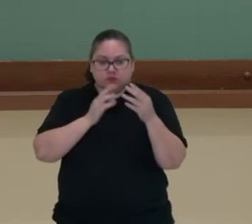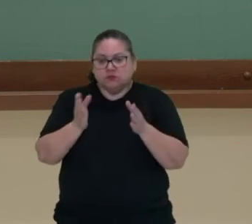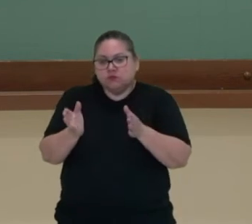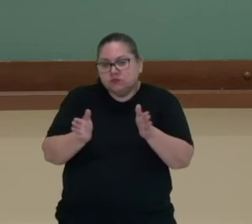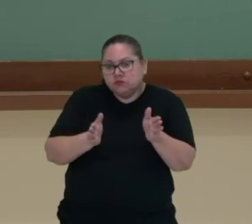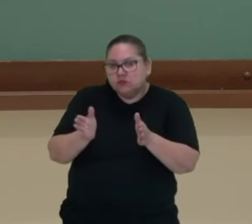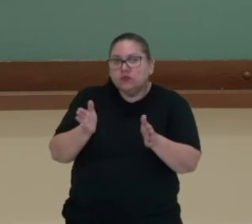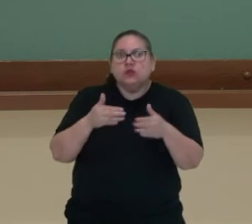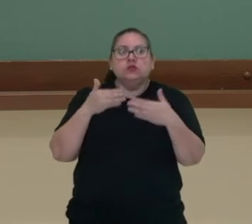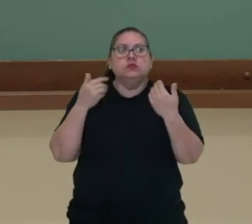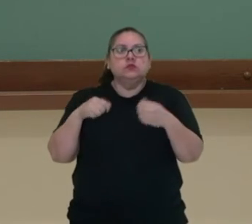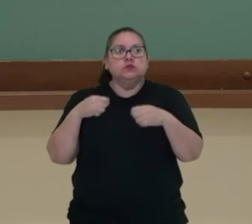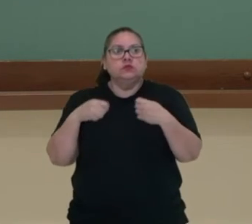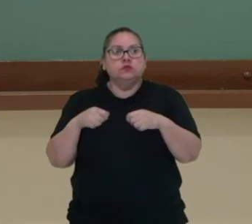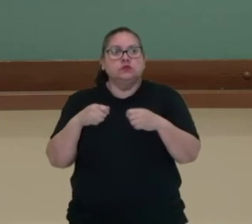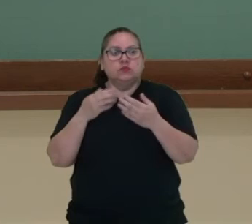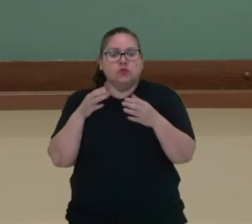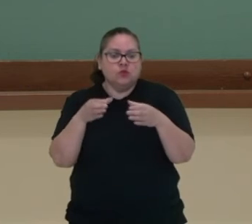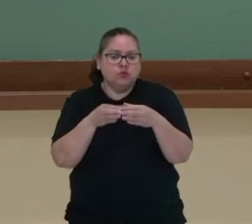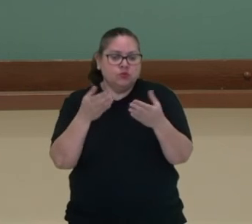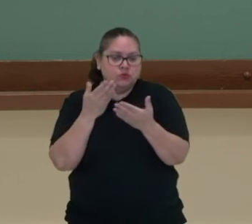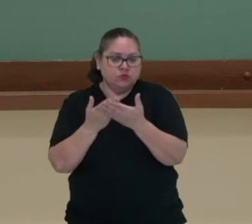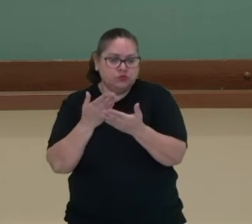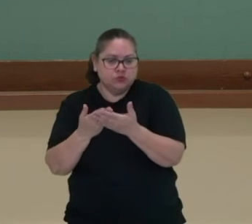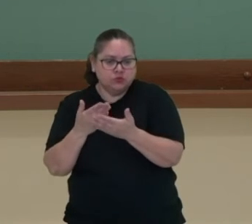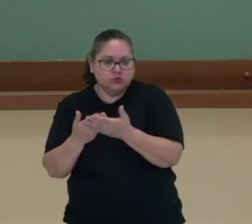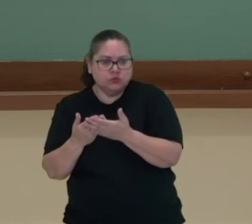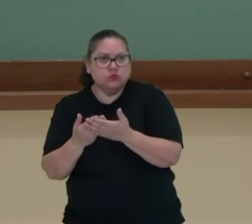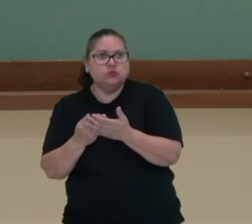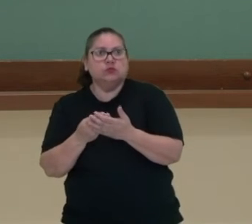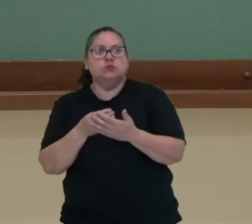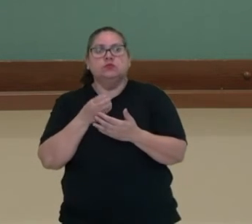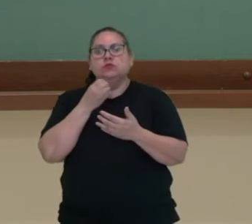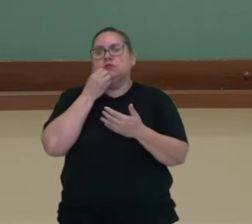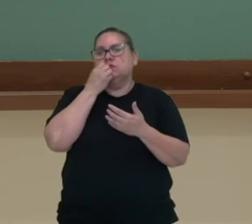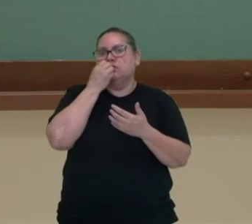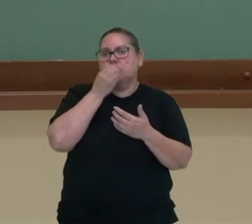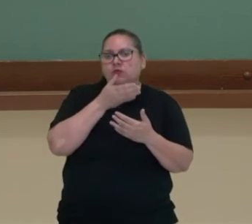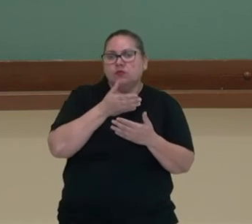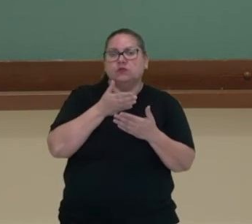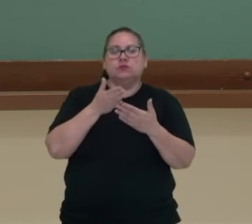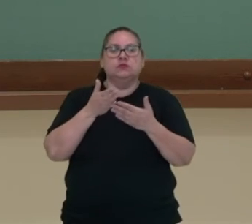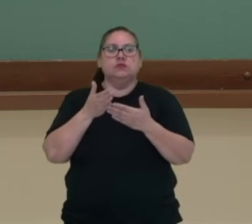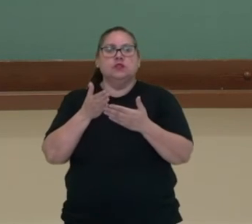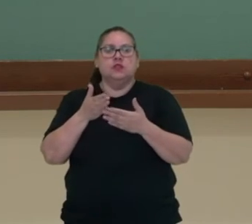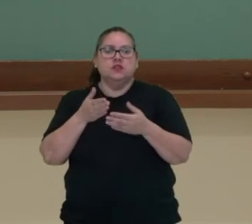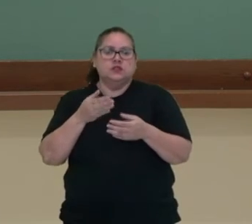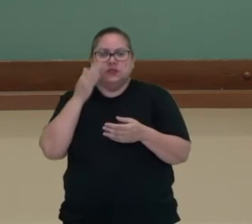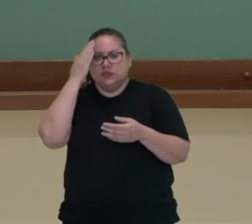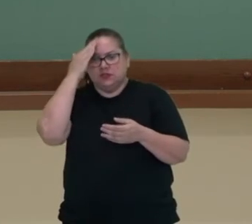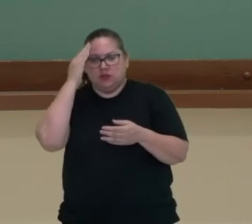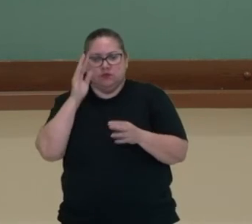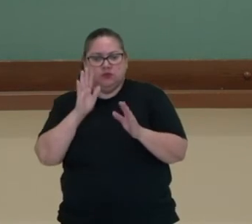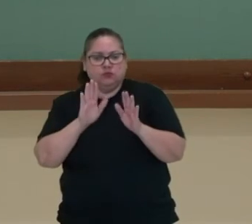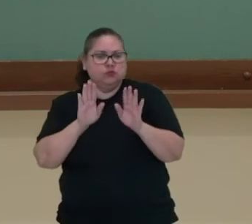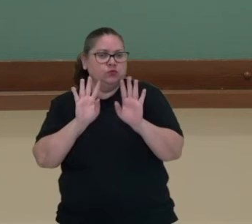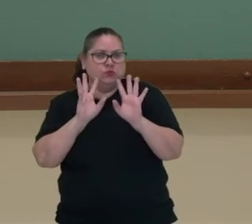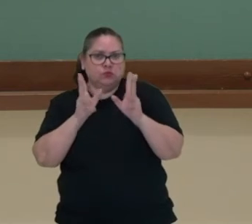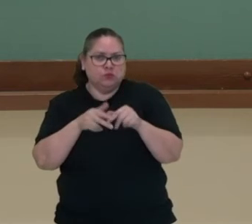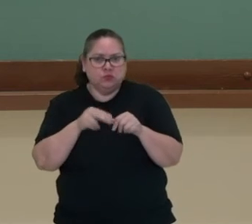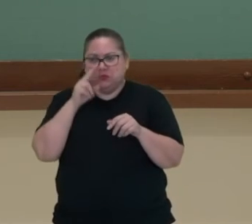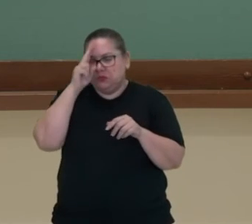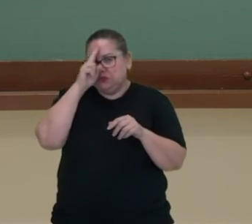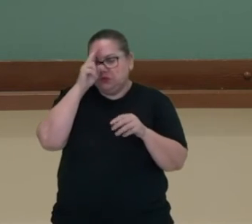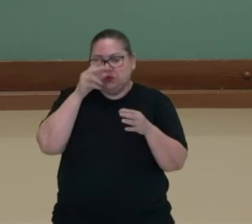coordenar, se necessário, o grupo de estudo, né? Você manda super bem numa disciplina, manda super bem aí na disciplina de história. Você pode,